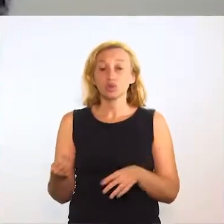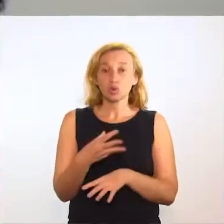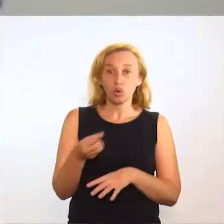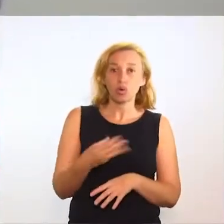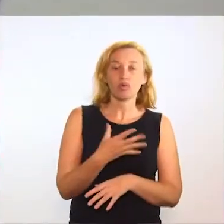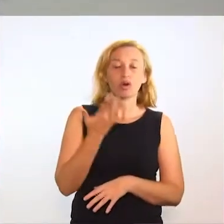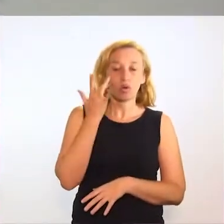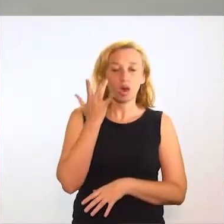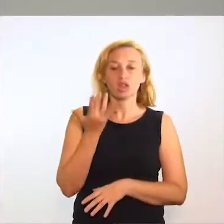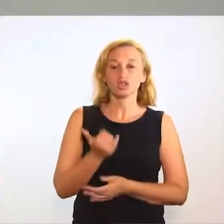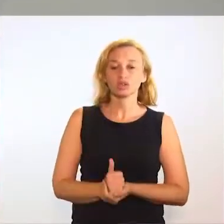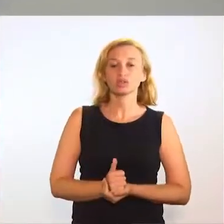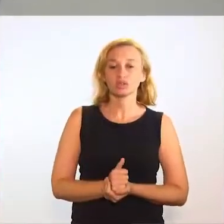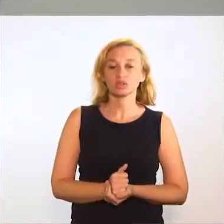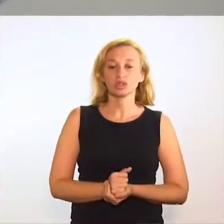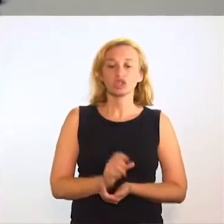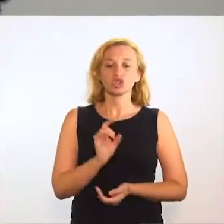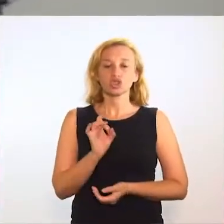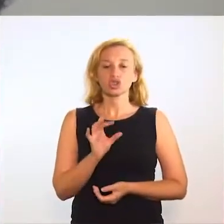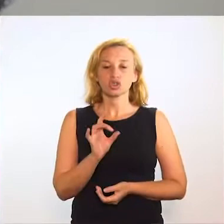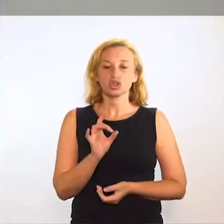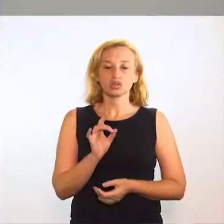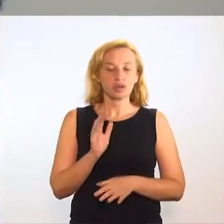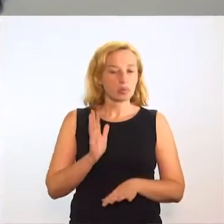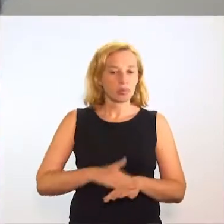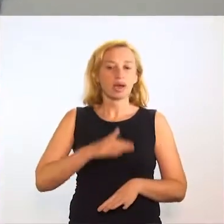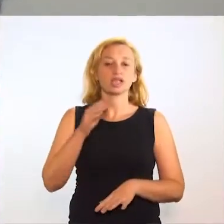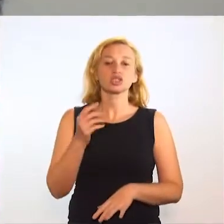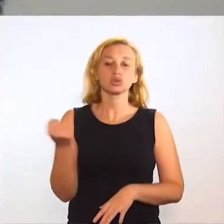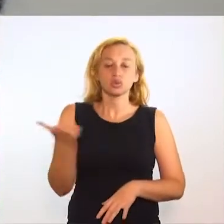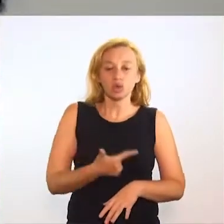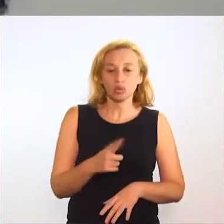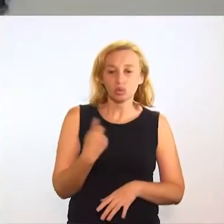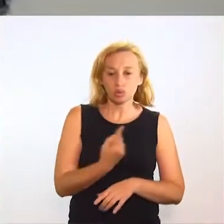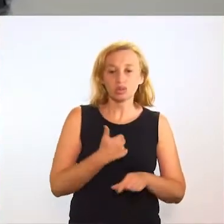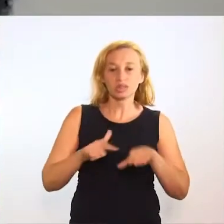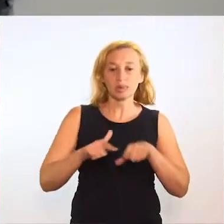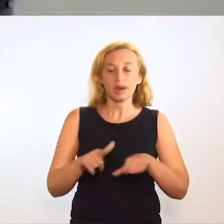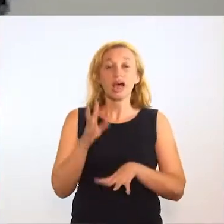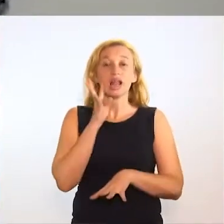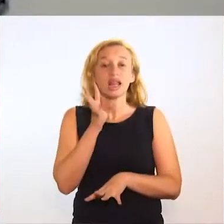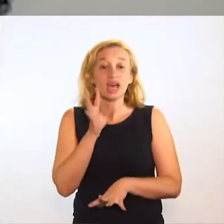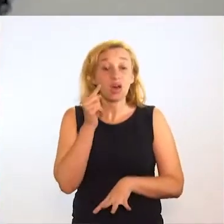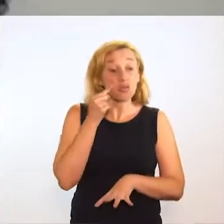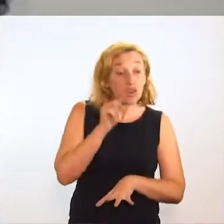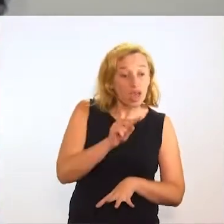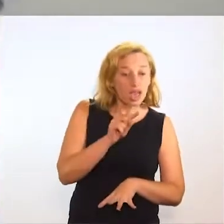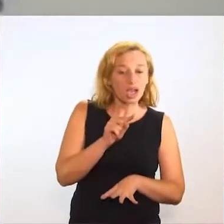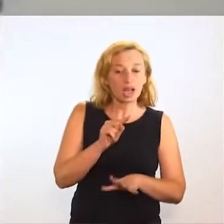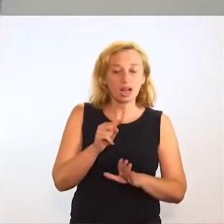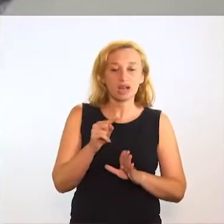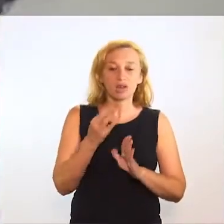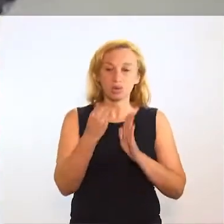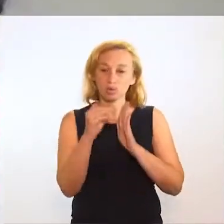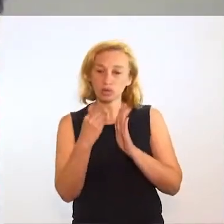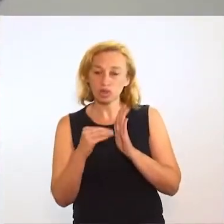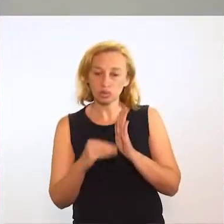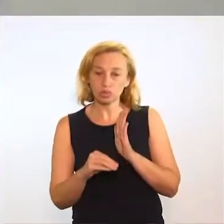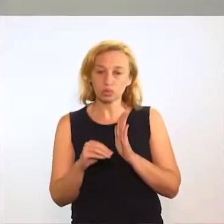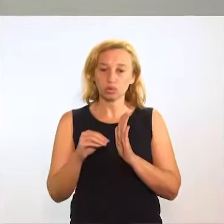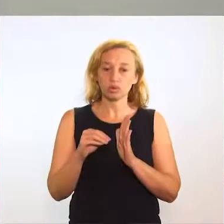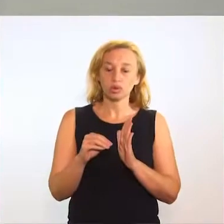né? Então, acho que vai além de só do nosso trabalho, mas legal de ver elas acessando conteúdo